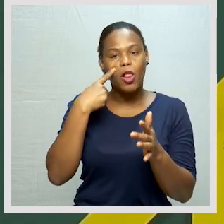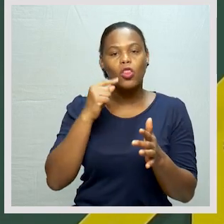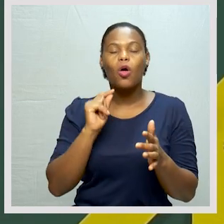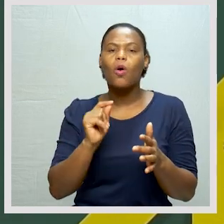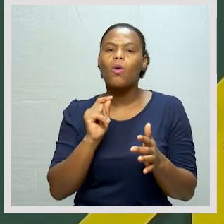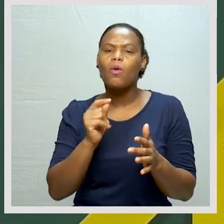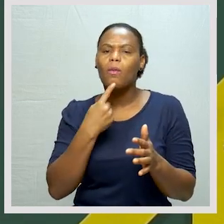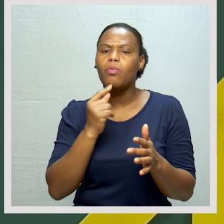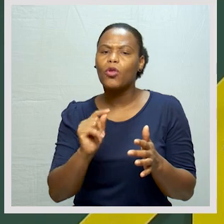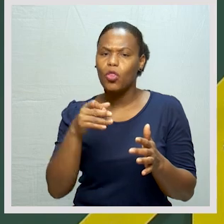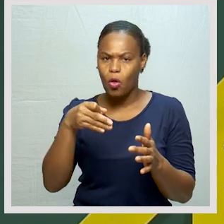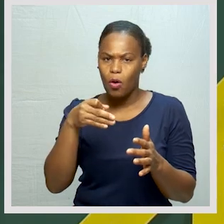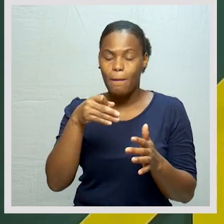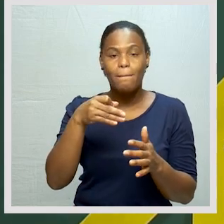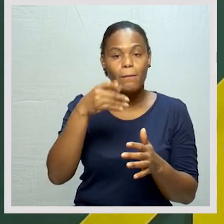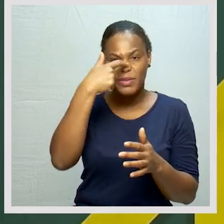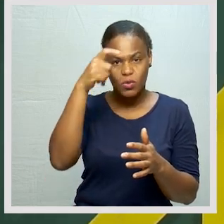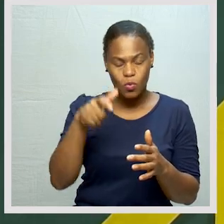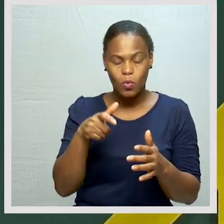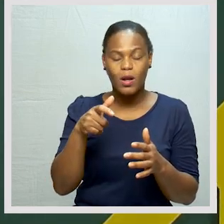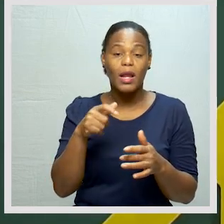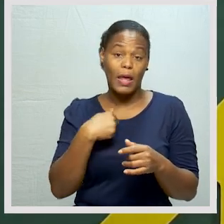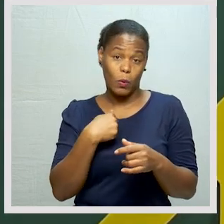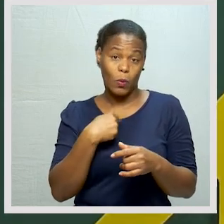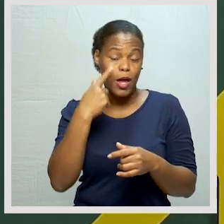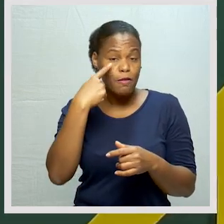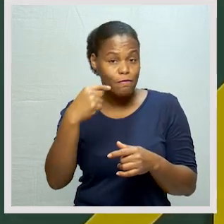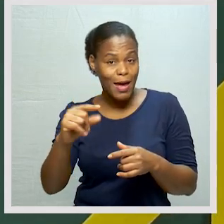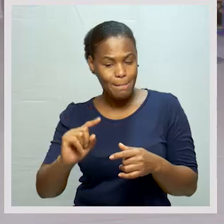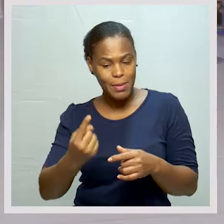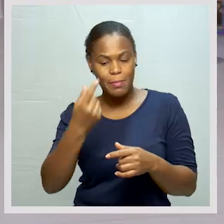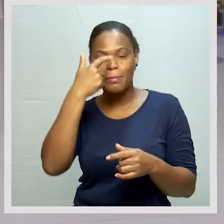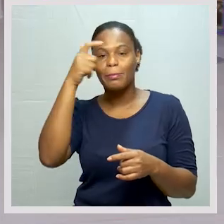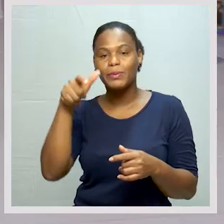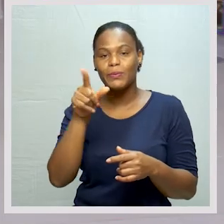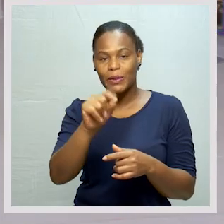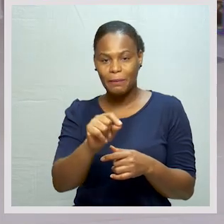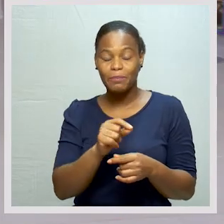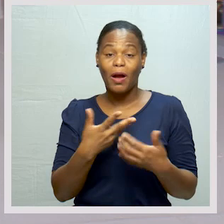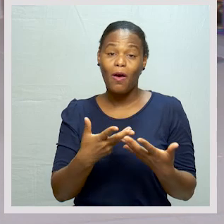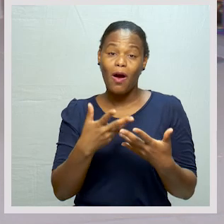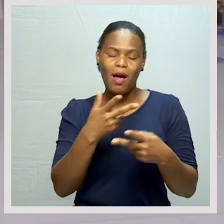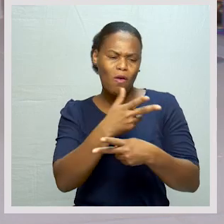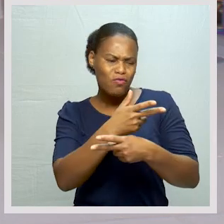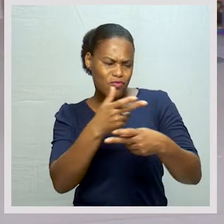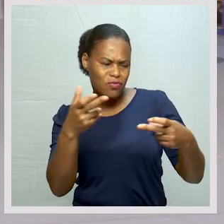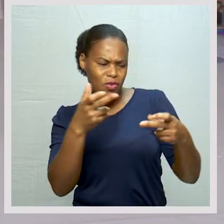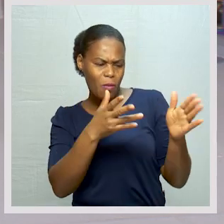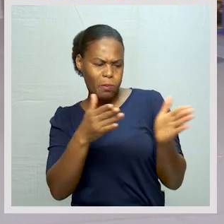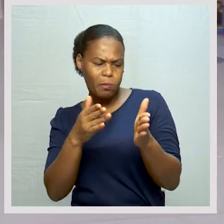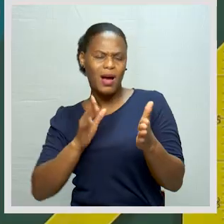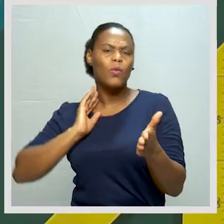pronome pessoal eu e temos o verbo na primeira pessoa. No último